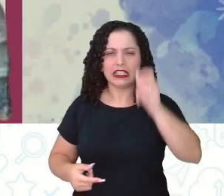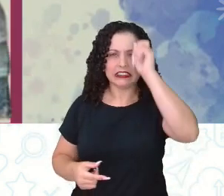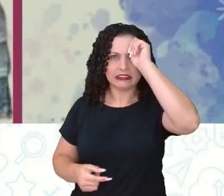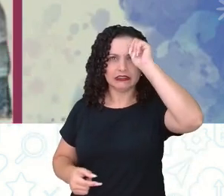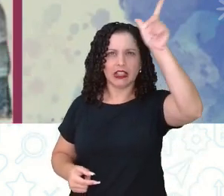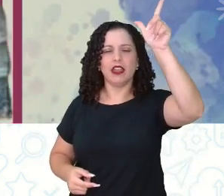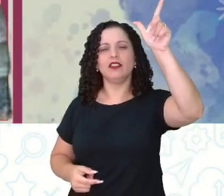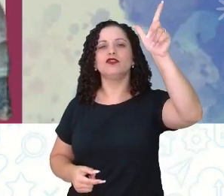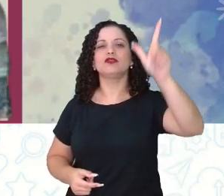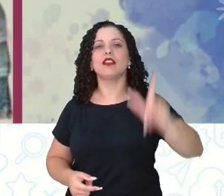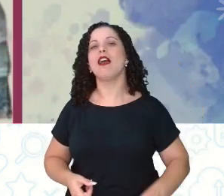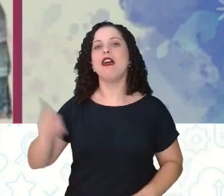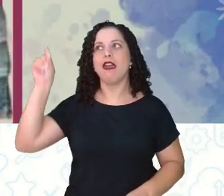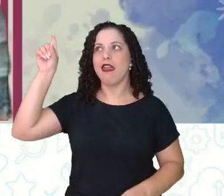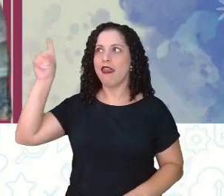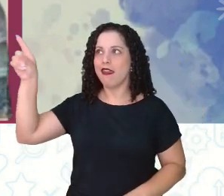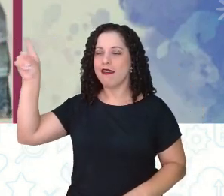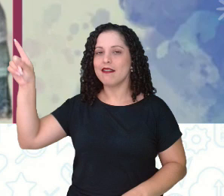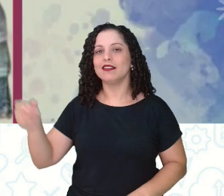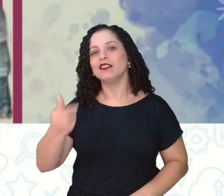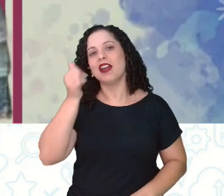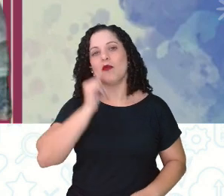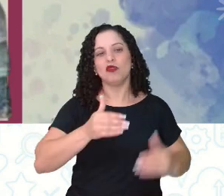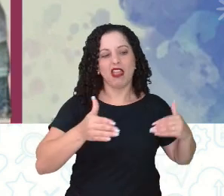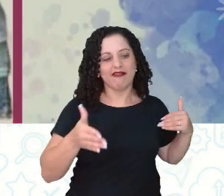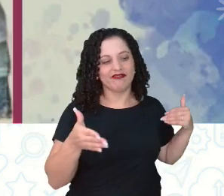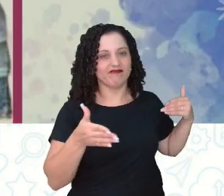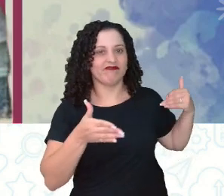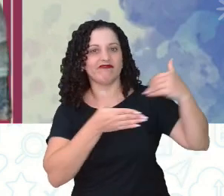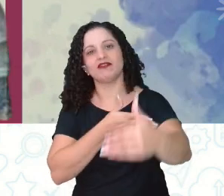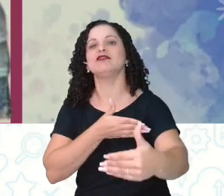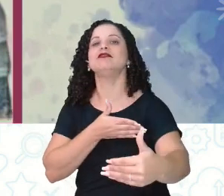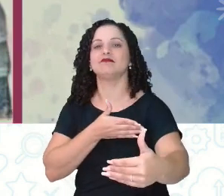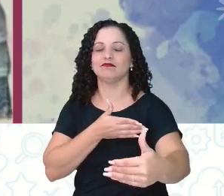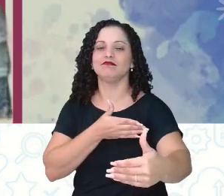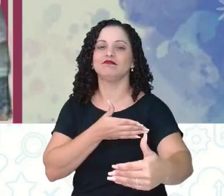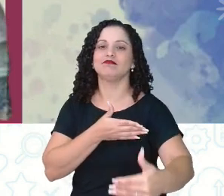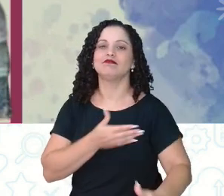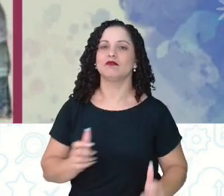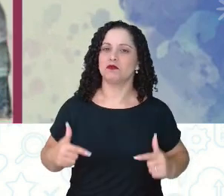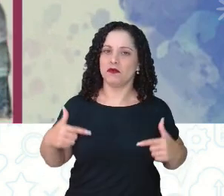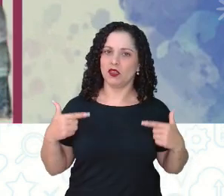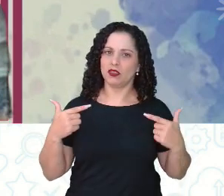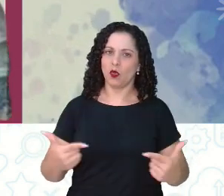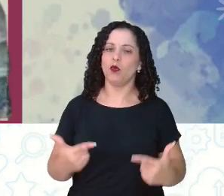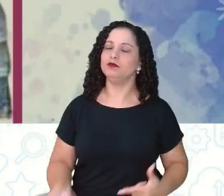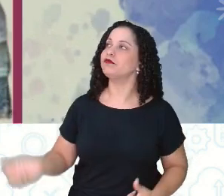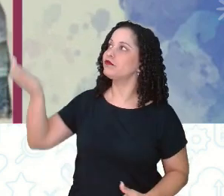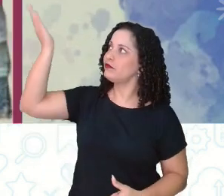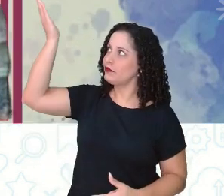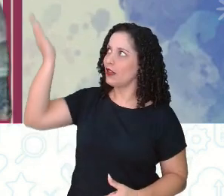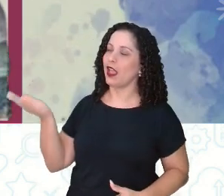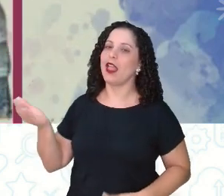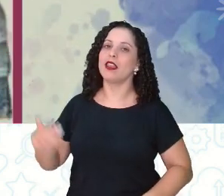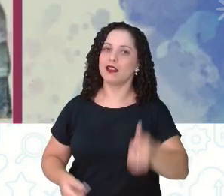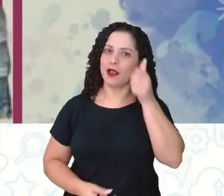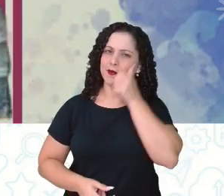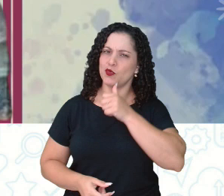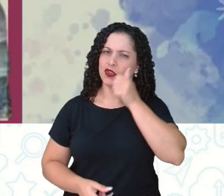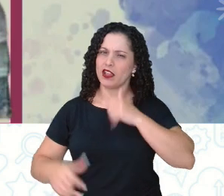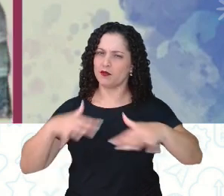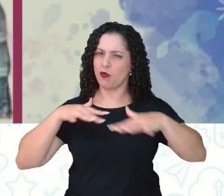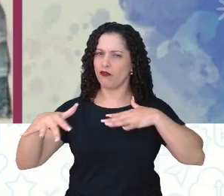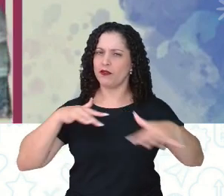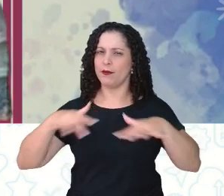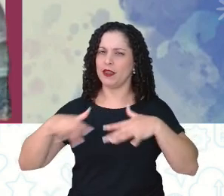foi uma mulher à frente, do seu tempo. Ela é considerada, a pioneira aí do